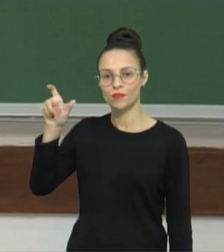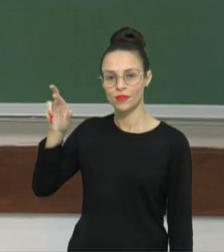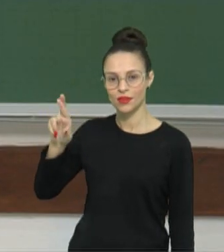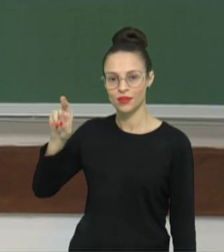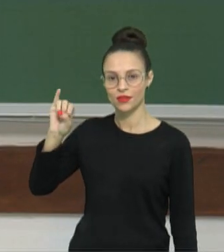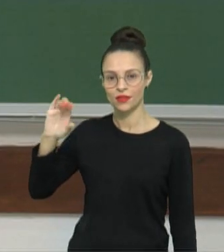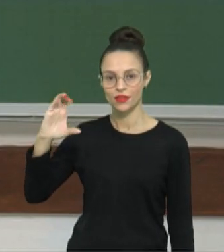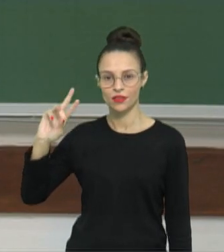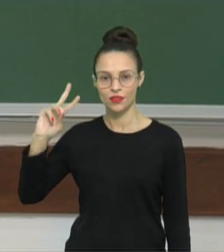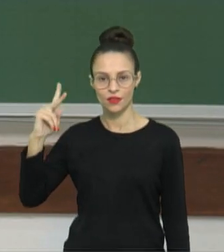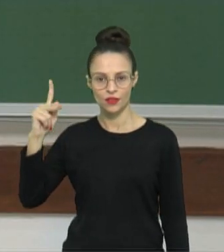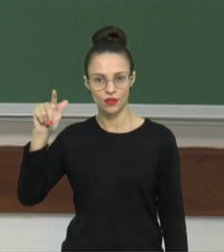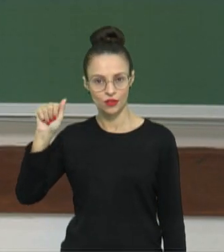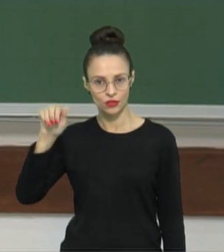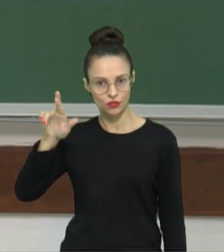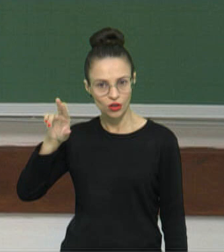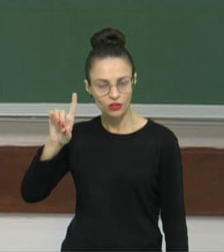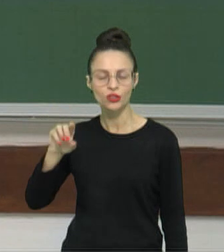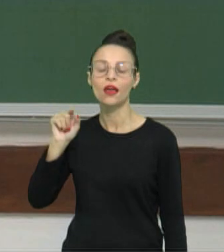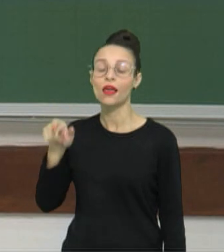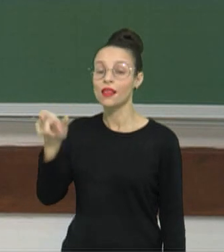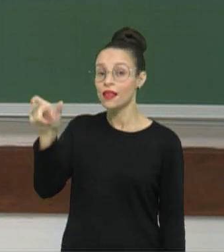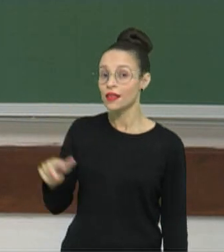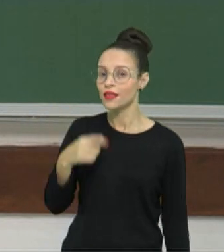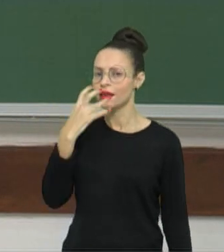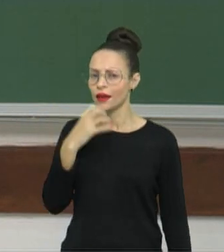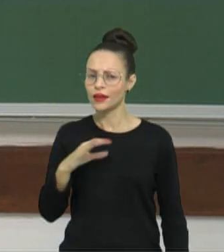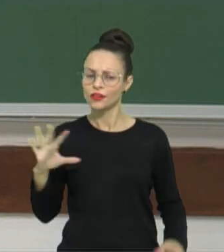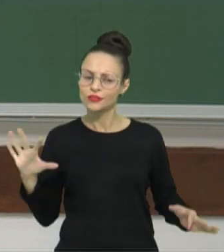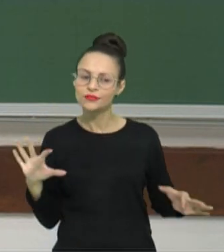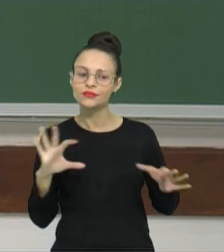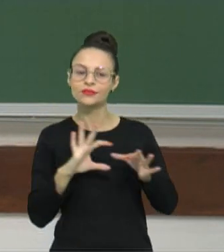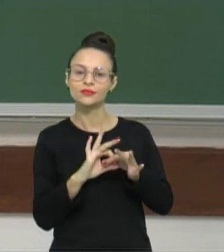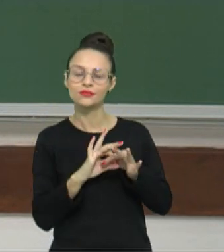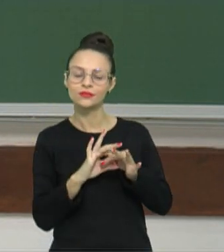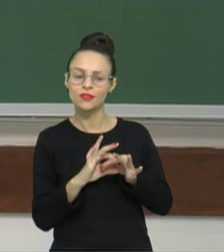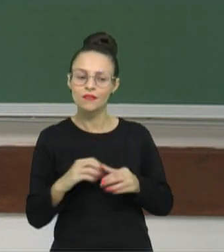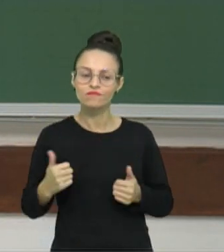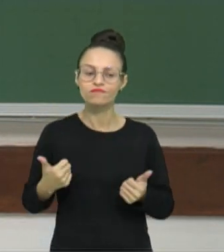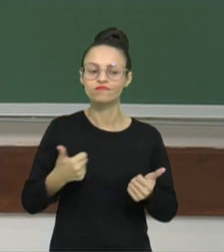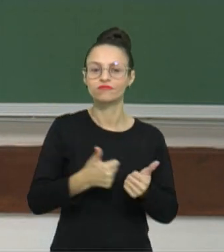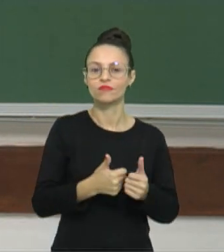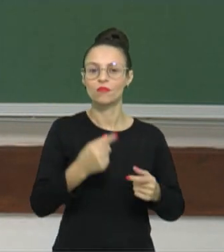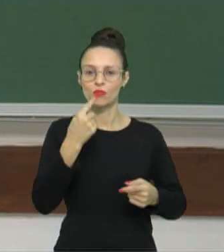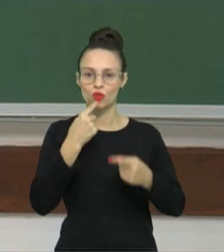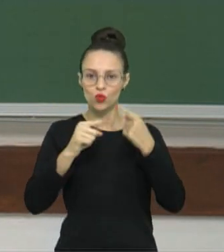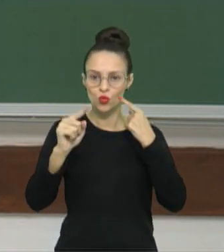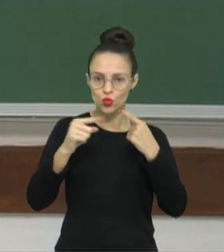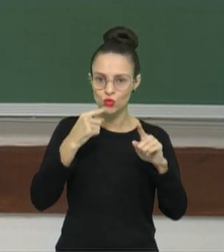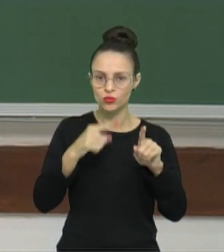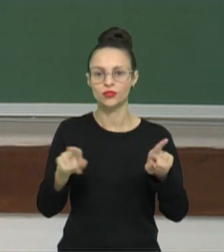E o Nietzsche está então cada vez se aproximando mais da música nesse momento da filosofia dele.